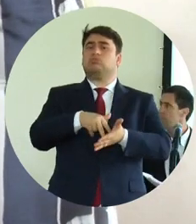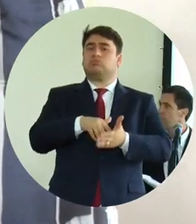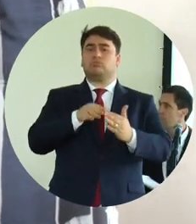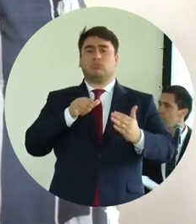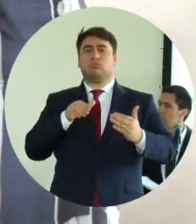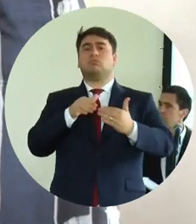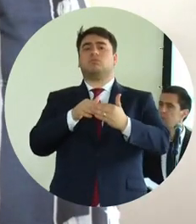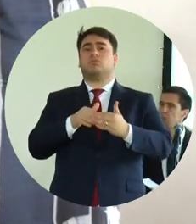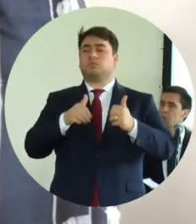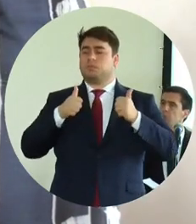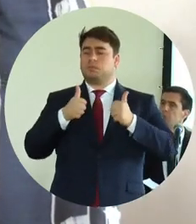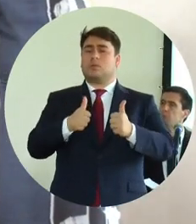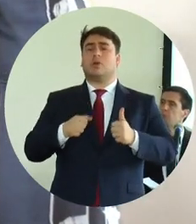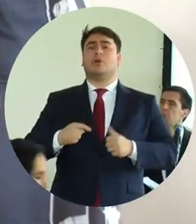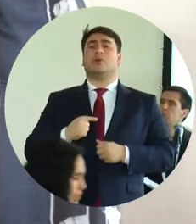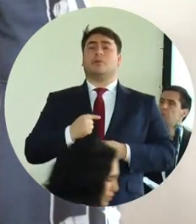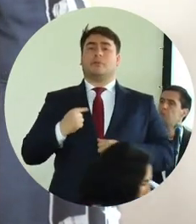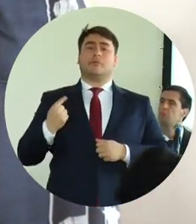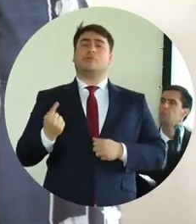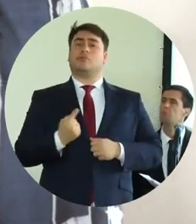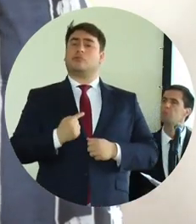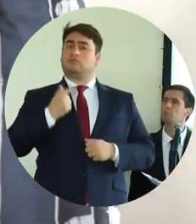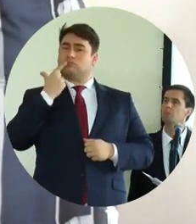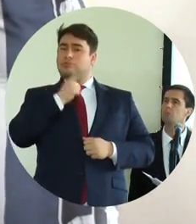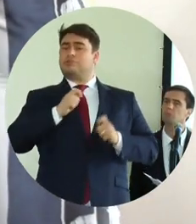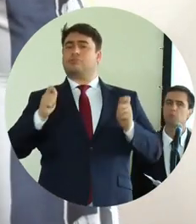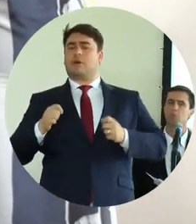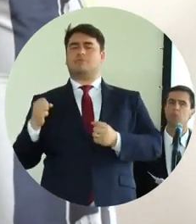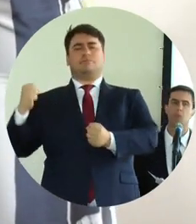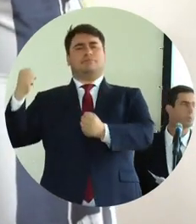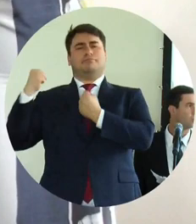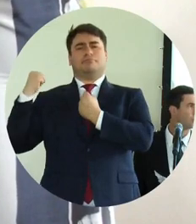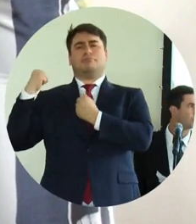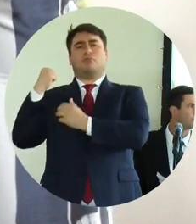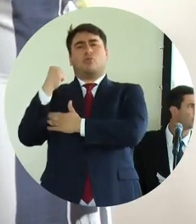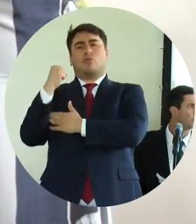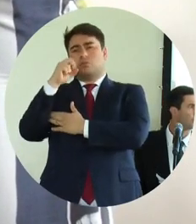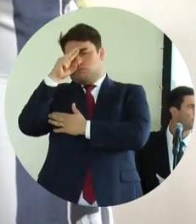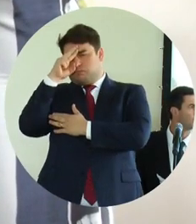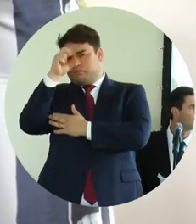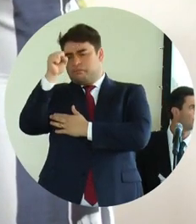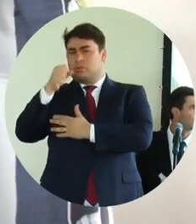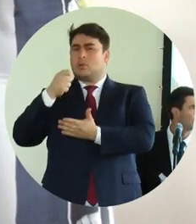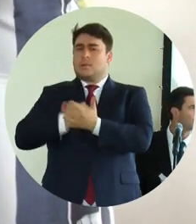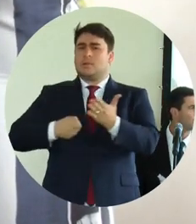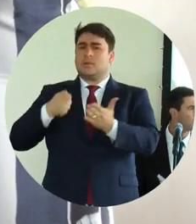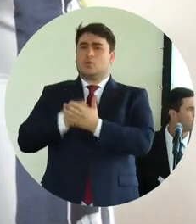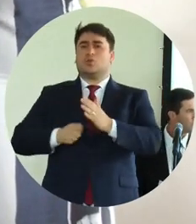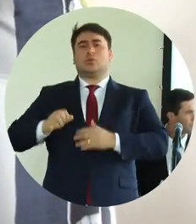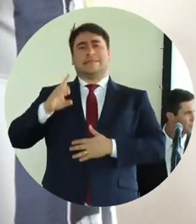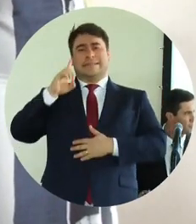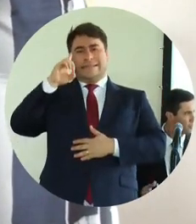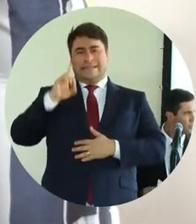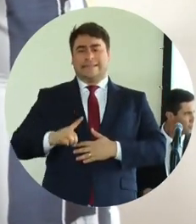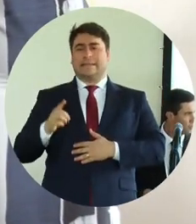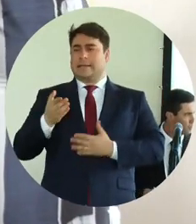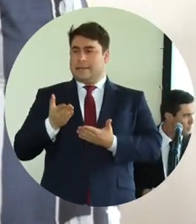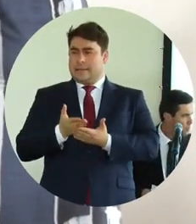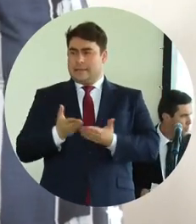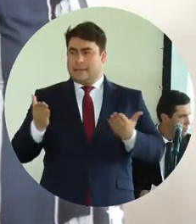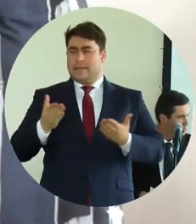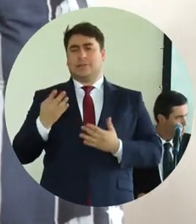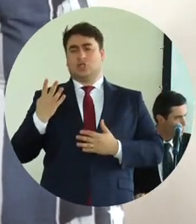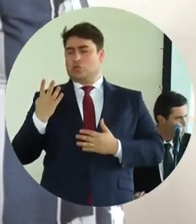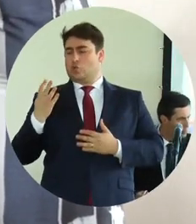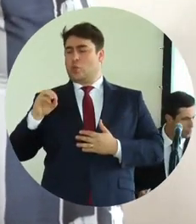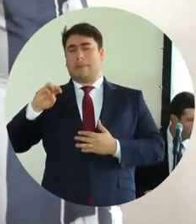favor, nós ficamos com muito mais força para lutar pelo direito desses